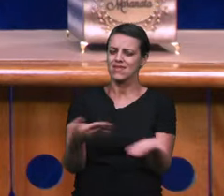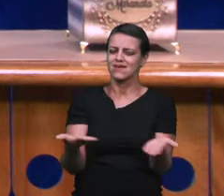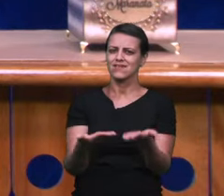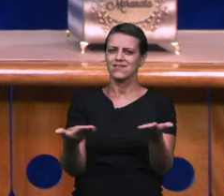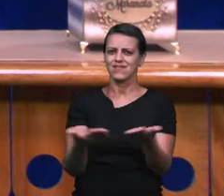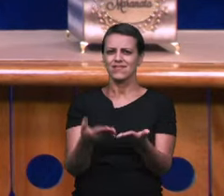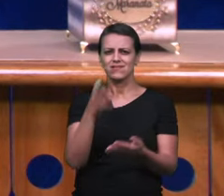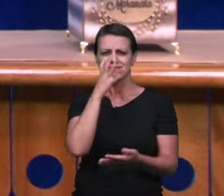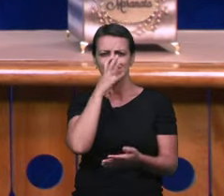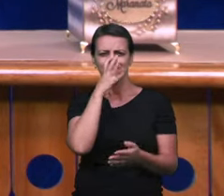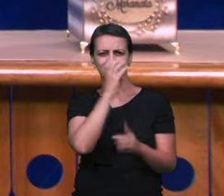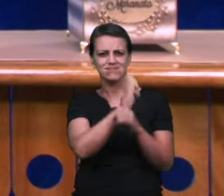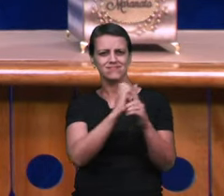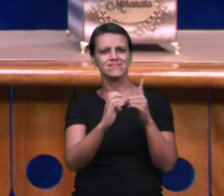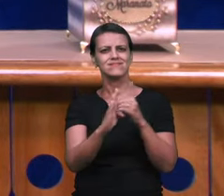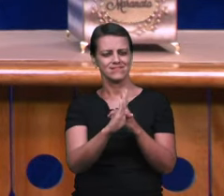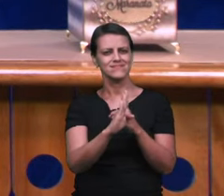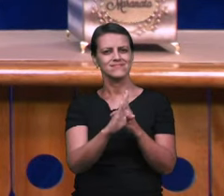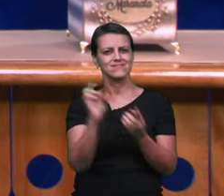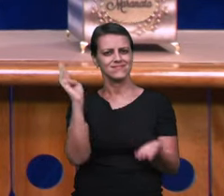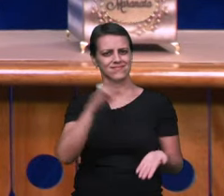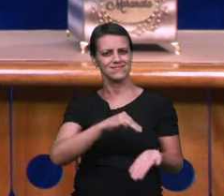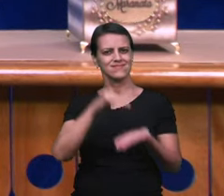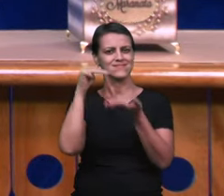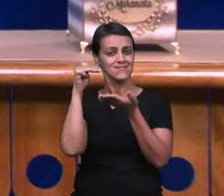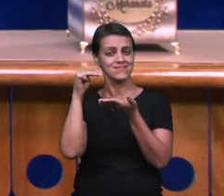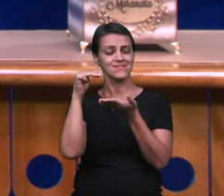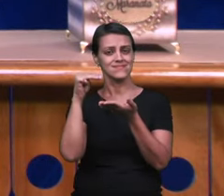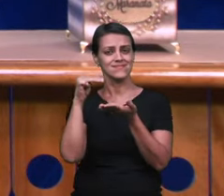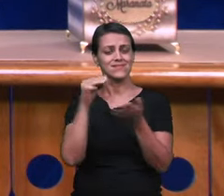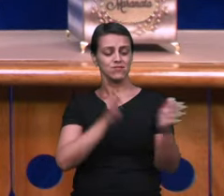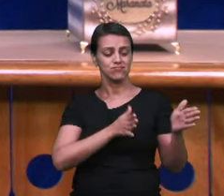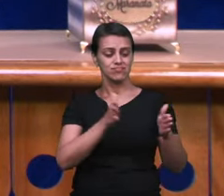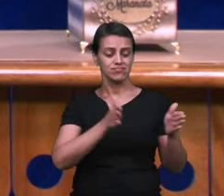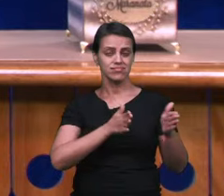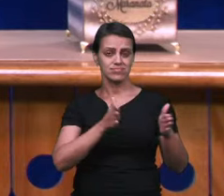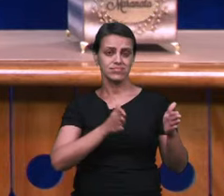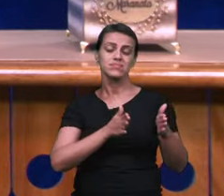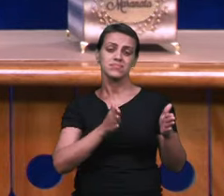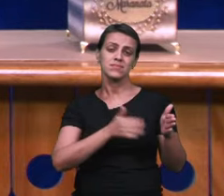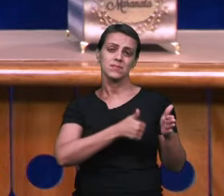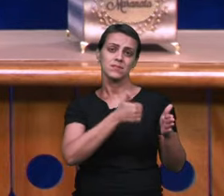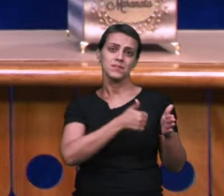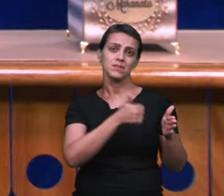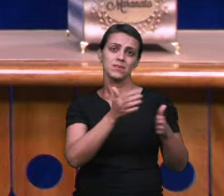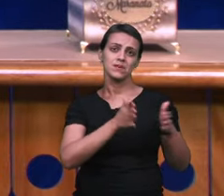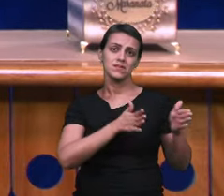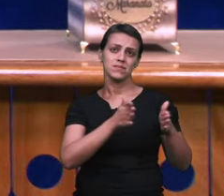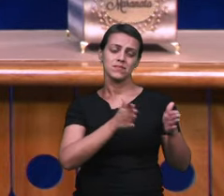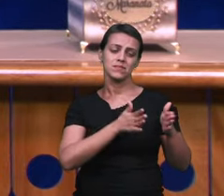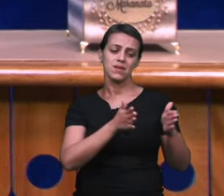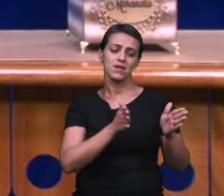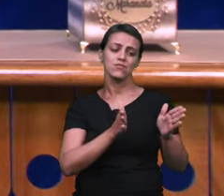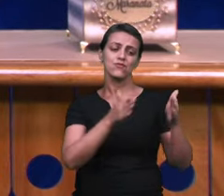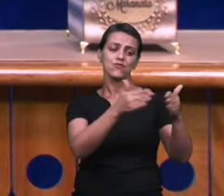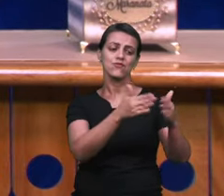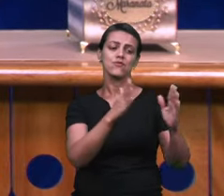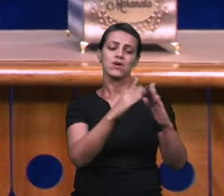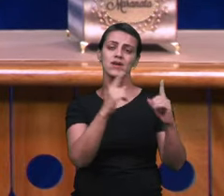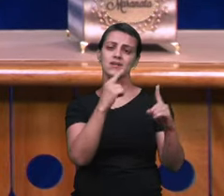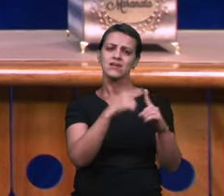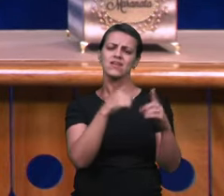Bíblica Dominical da Igreja Cristã Maranata. É, nós tivemos a primeira parte, que foi uma parte direcionada a toda a igreja, a